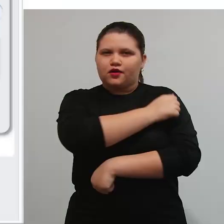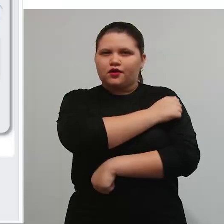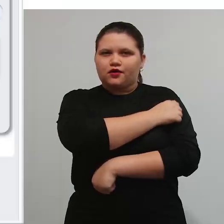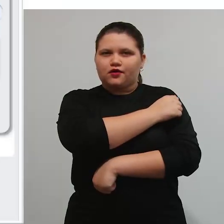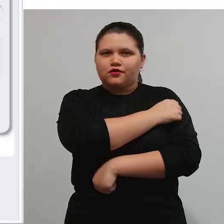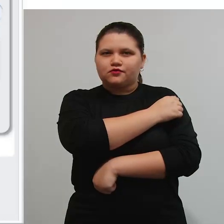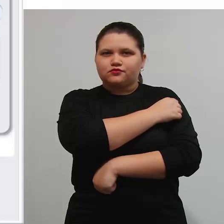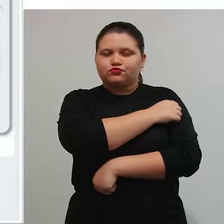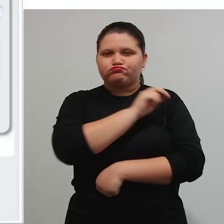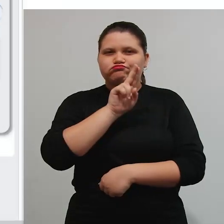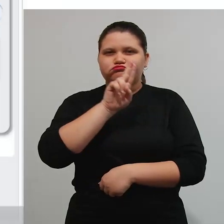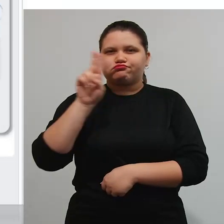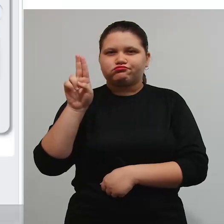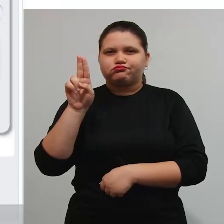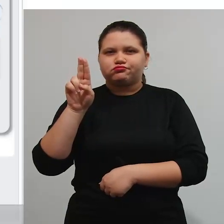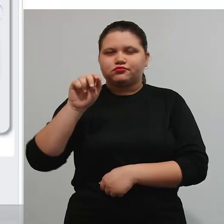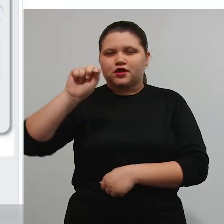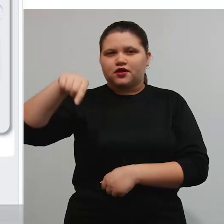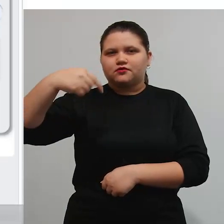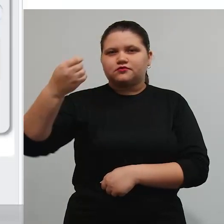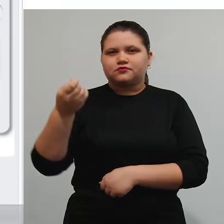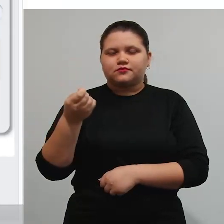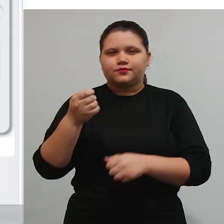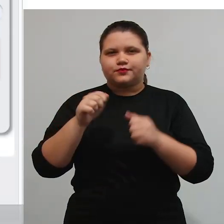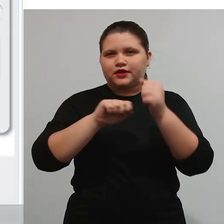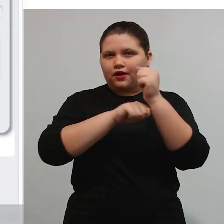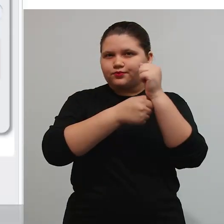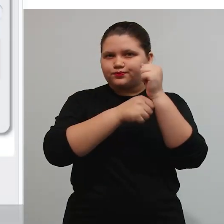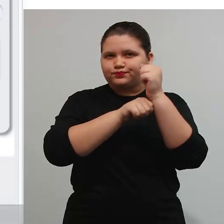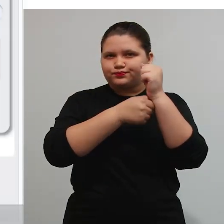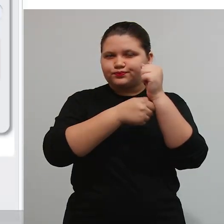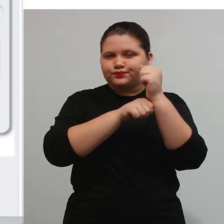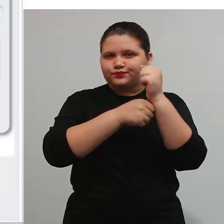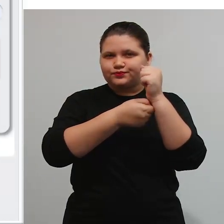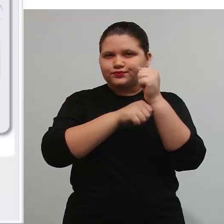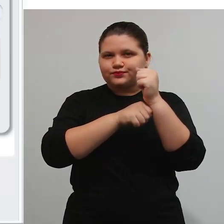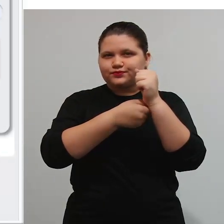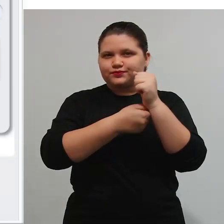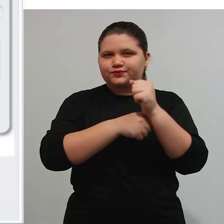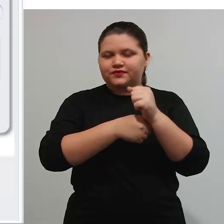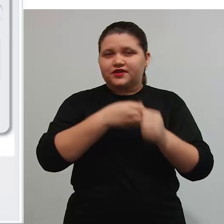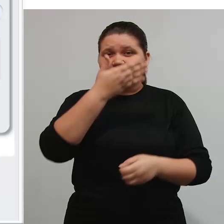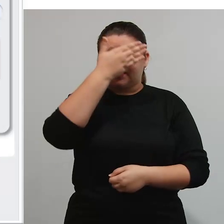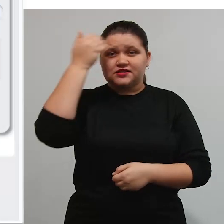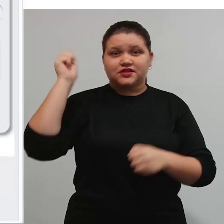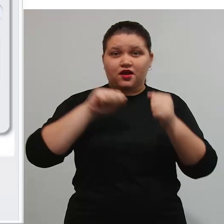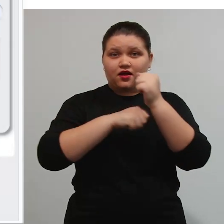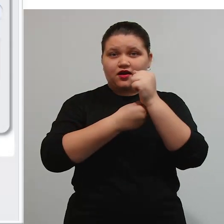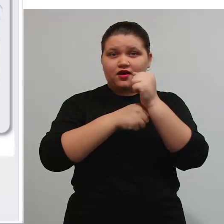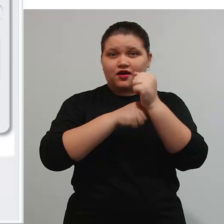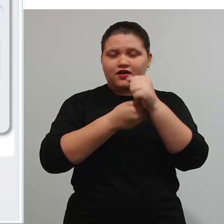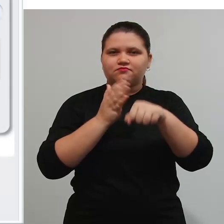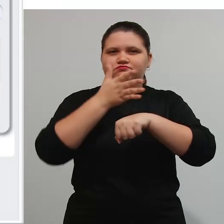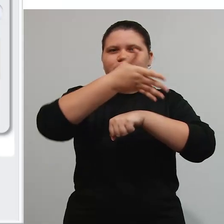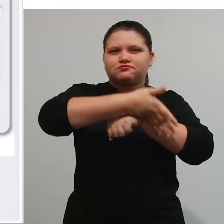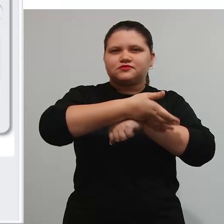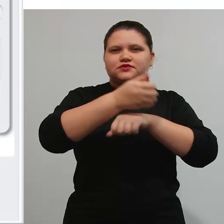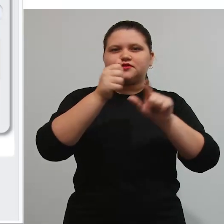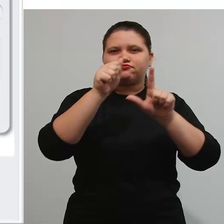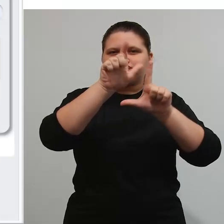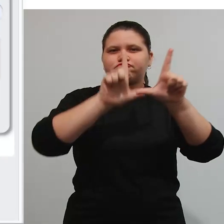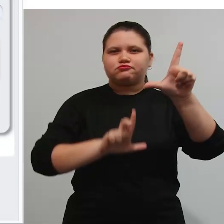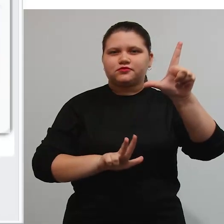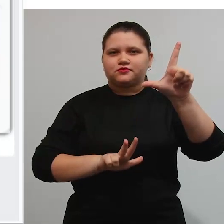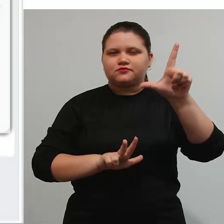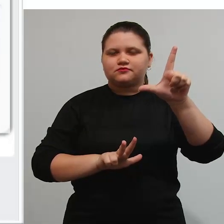instituição. Se você não sabe como é que faz, ou esqueceu, ou não sabe a senha, vai lá no